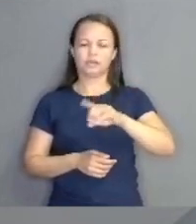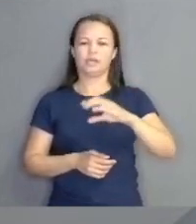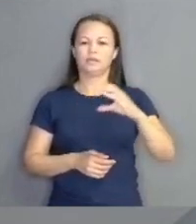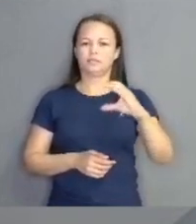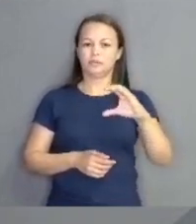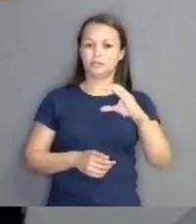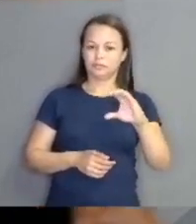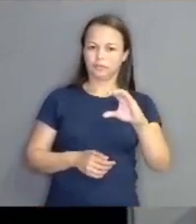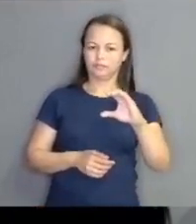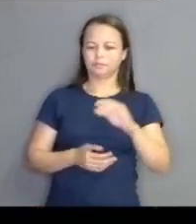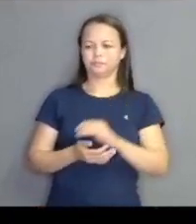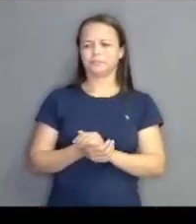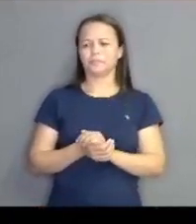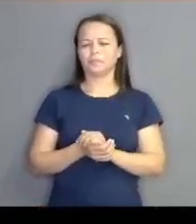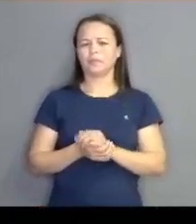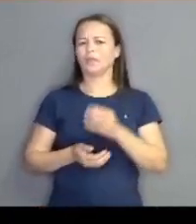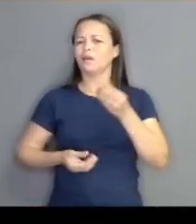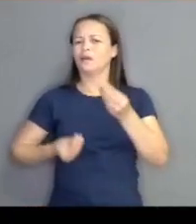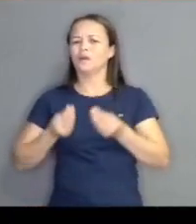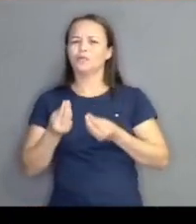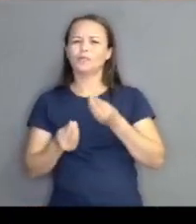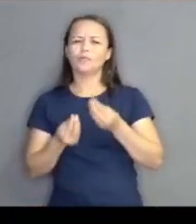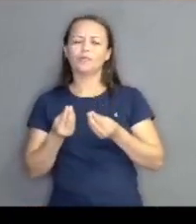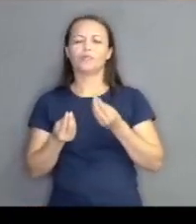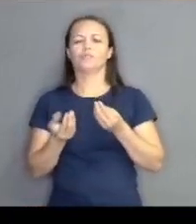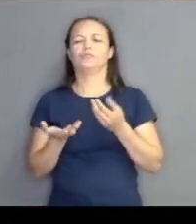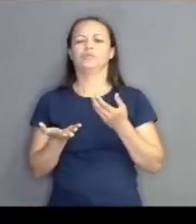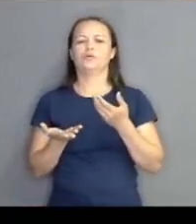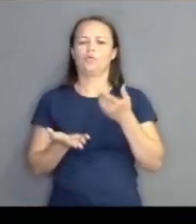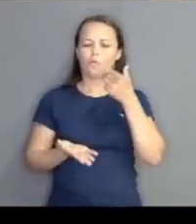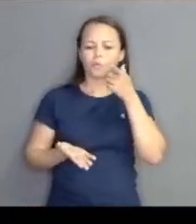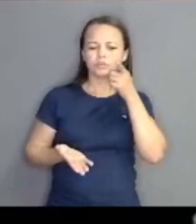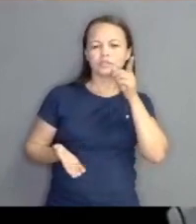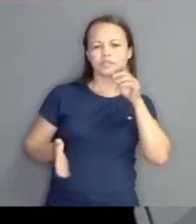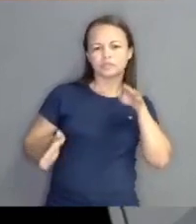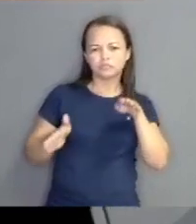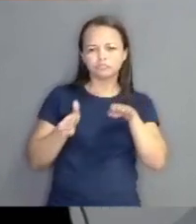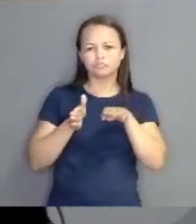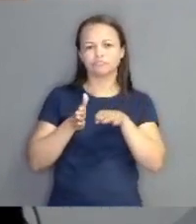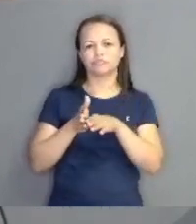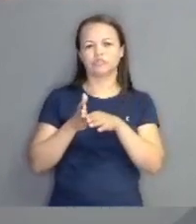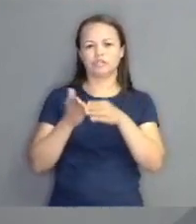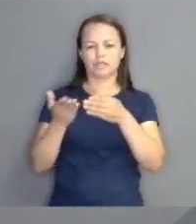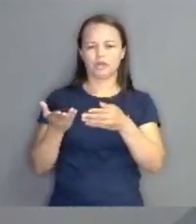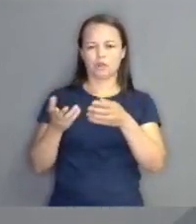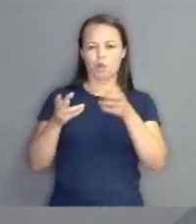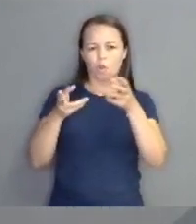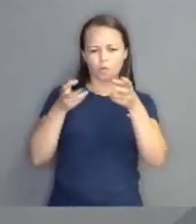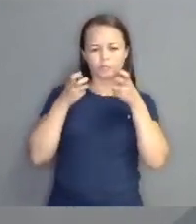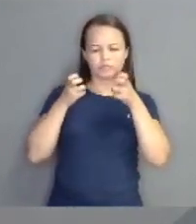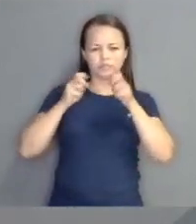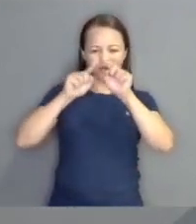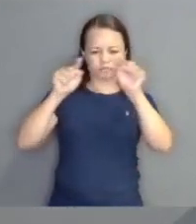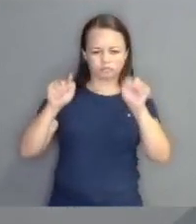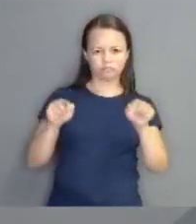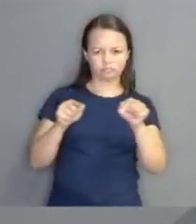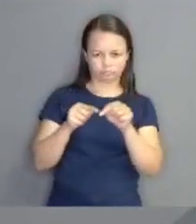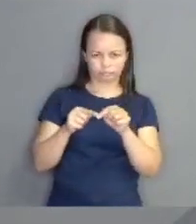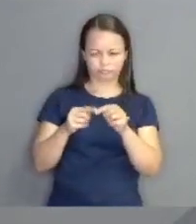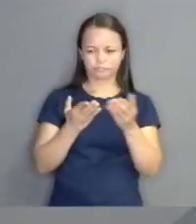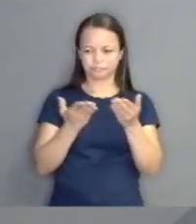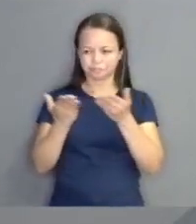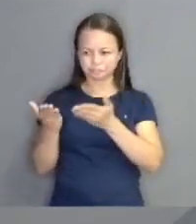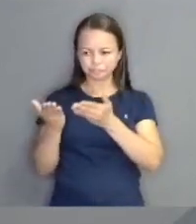Mas como foi que eu cheguei até isso aí? Vamos observar aqui no quadro aqui embaixo. Esse 9 aqui são